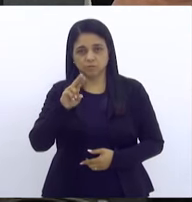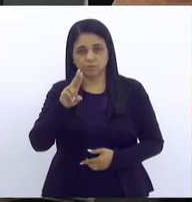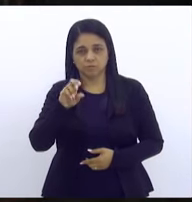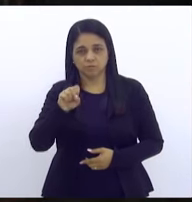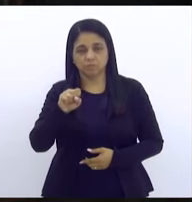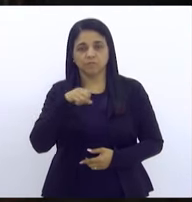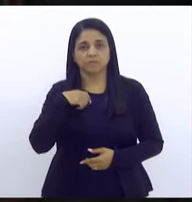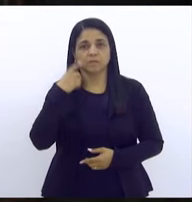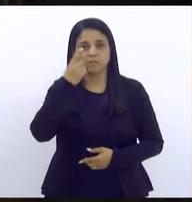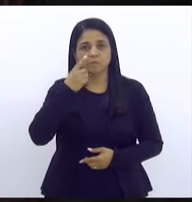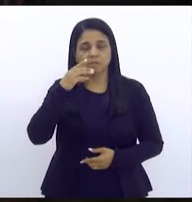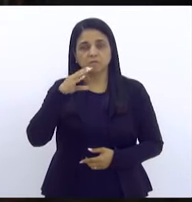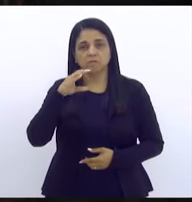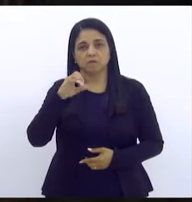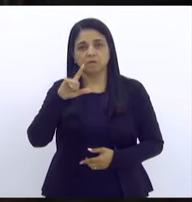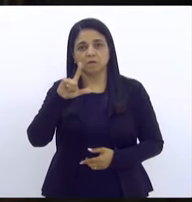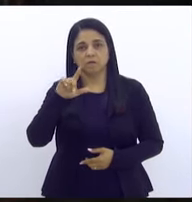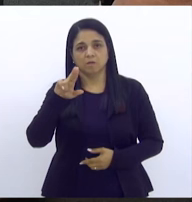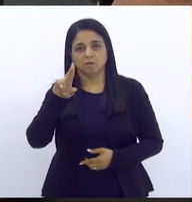deputado Cláudio Caiado,